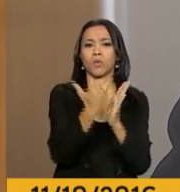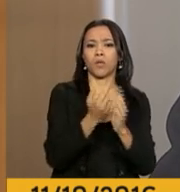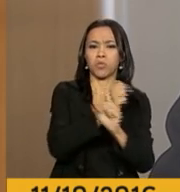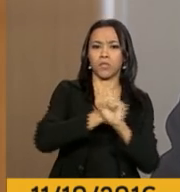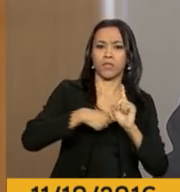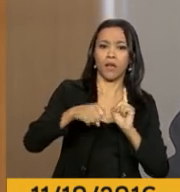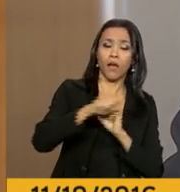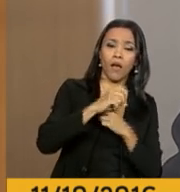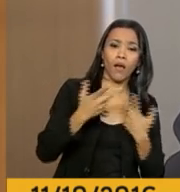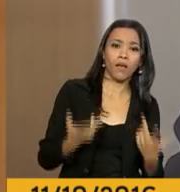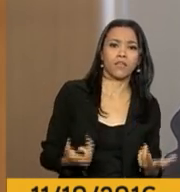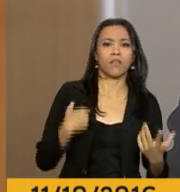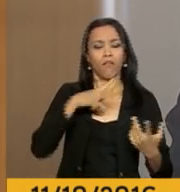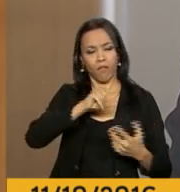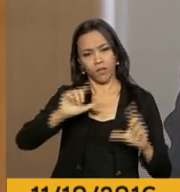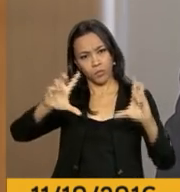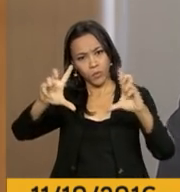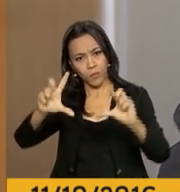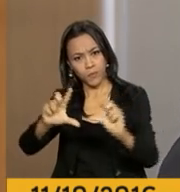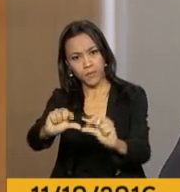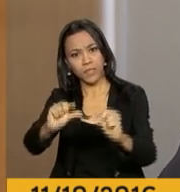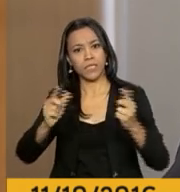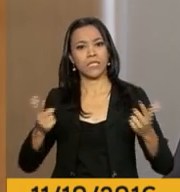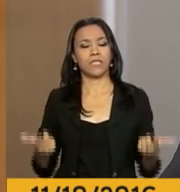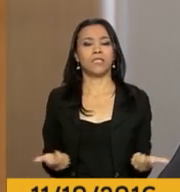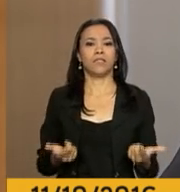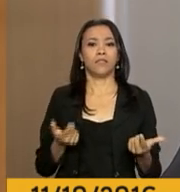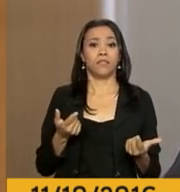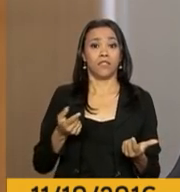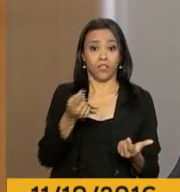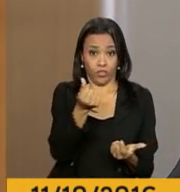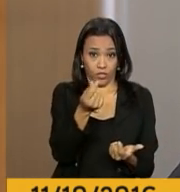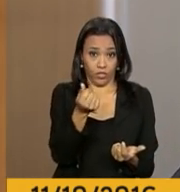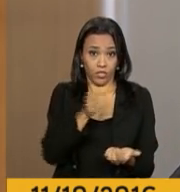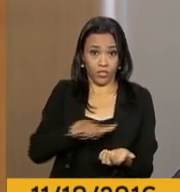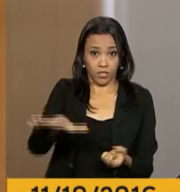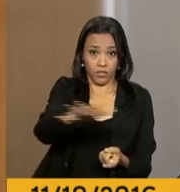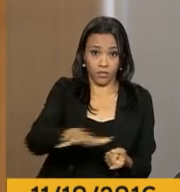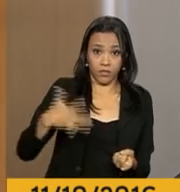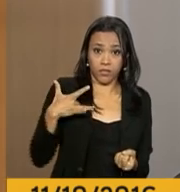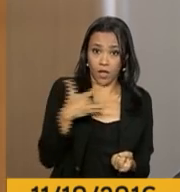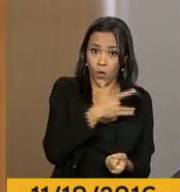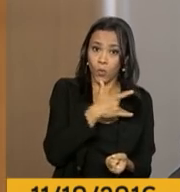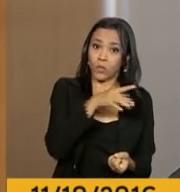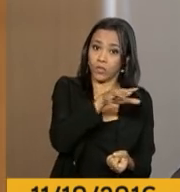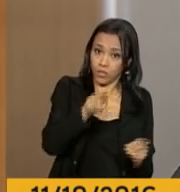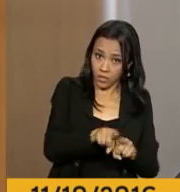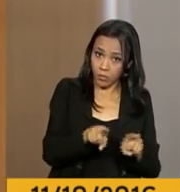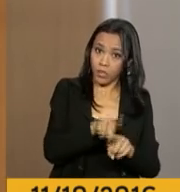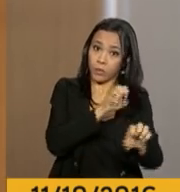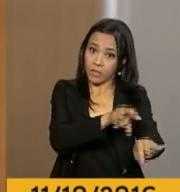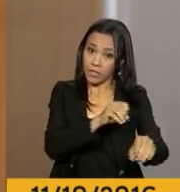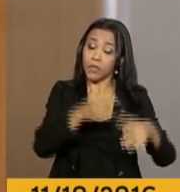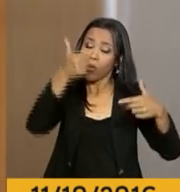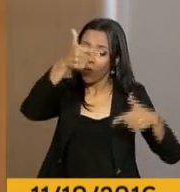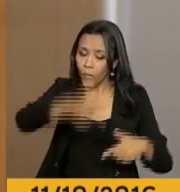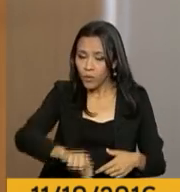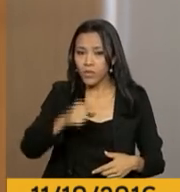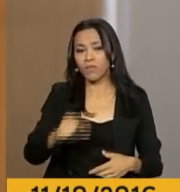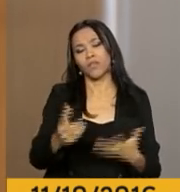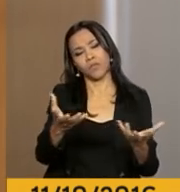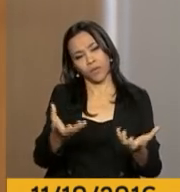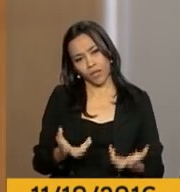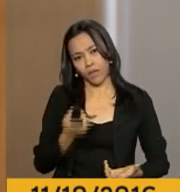brasileiro vai diminuir verbas da Saúde da educação e eu quero registrar mais uma vez creio que pela